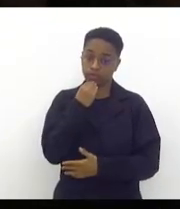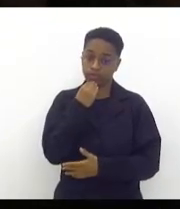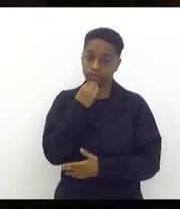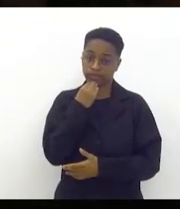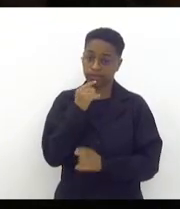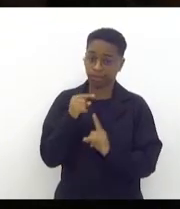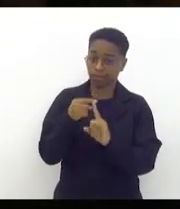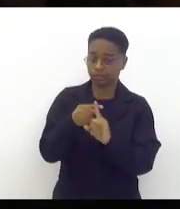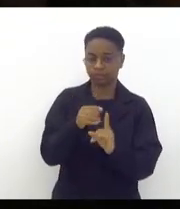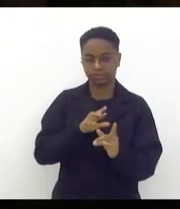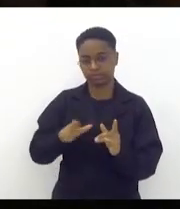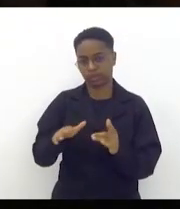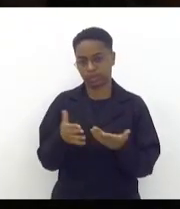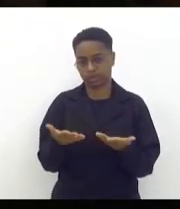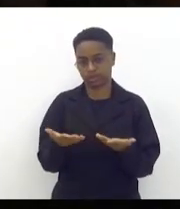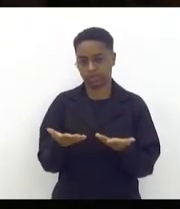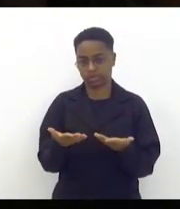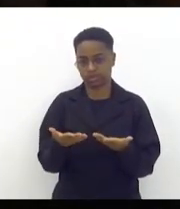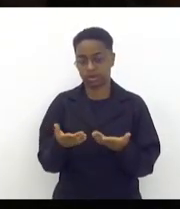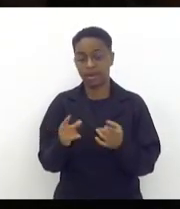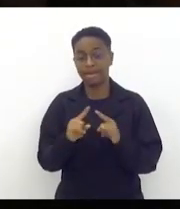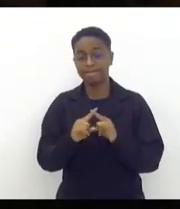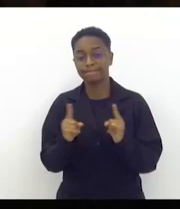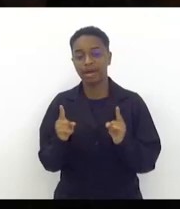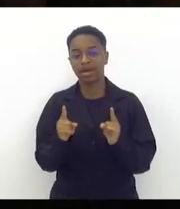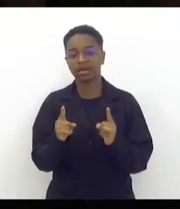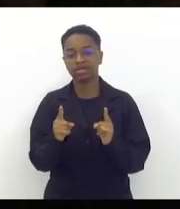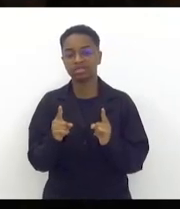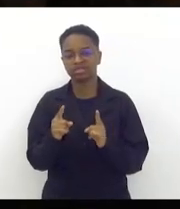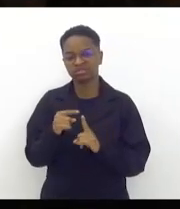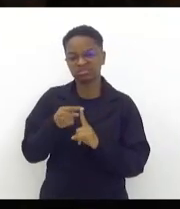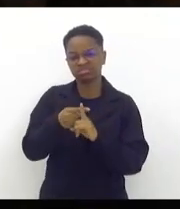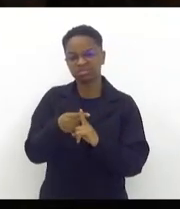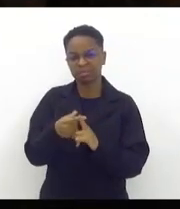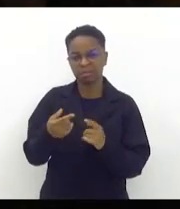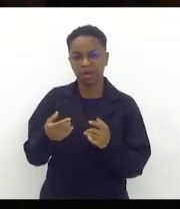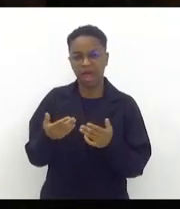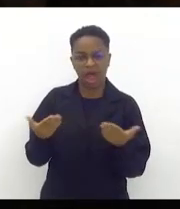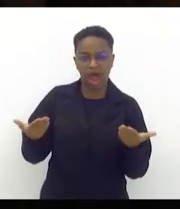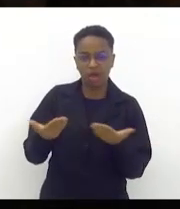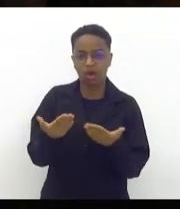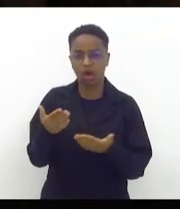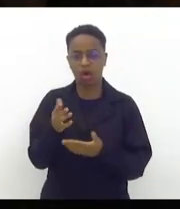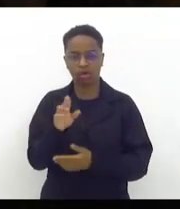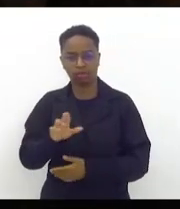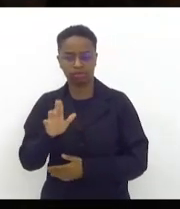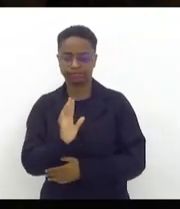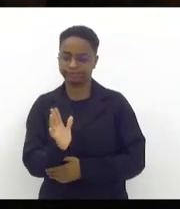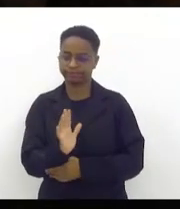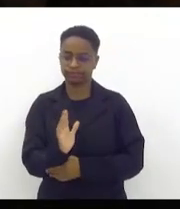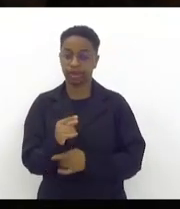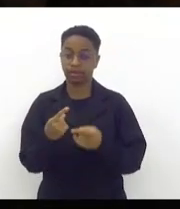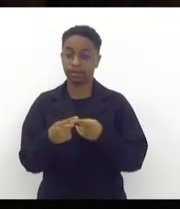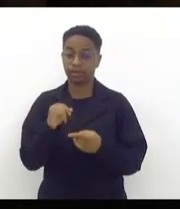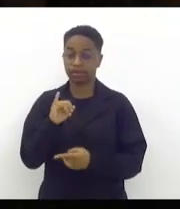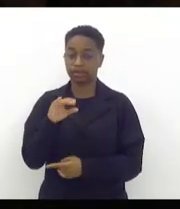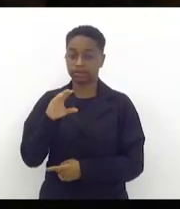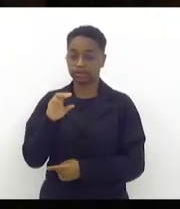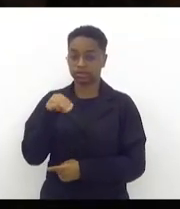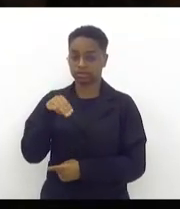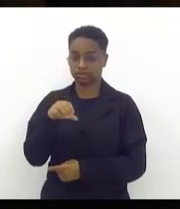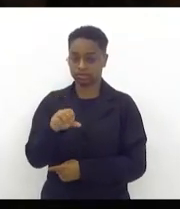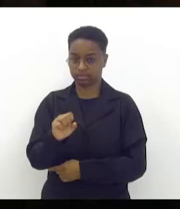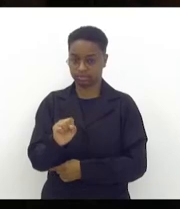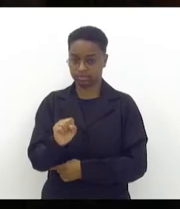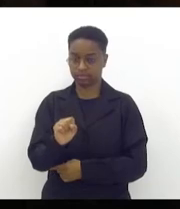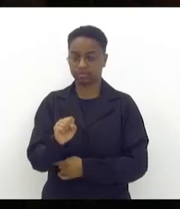vantagem, mas não é uma vantagem imediata. O ICMS